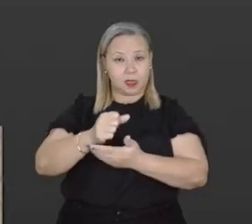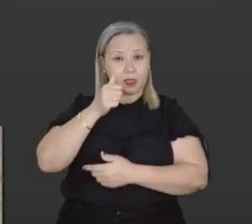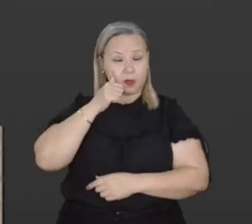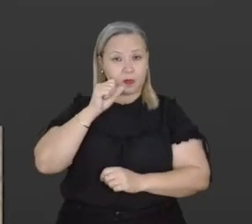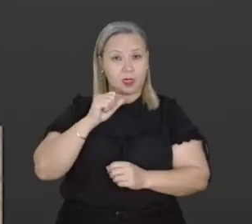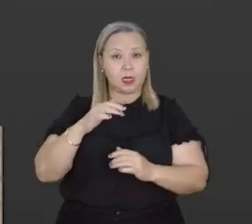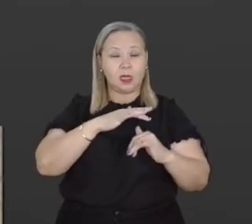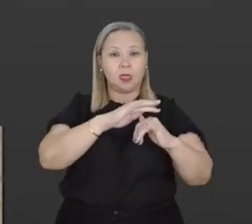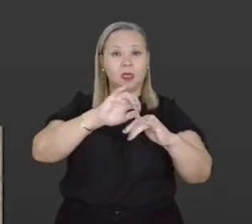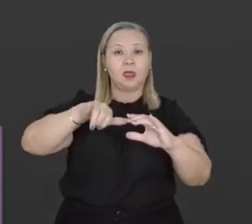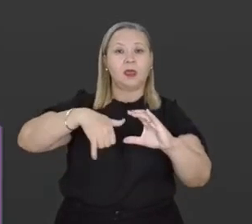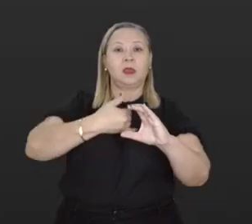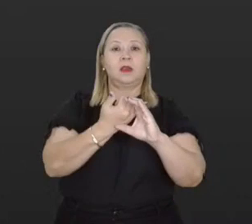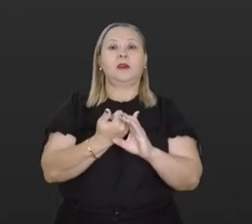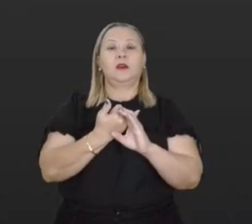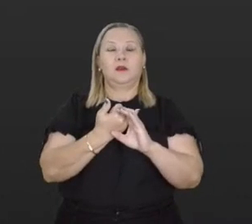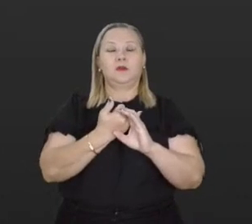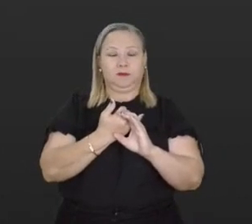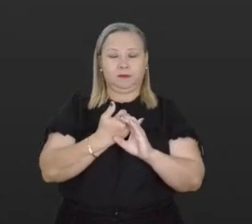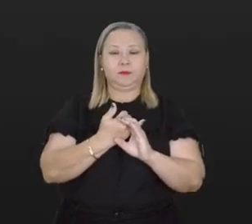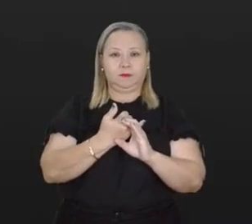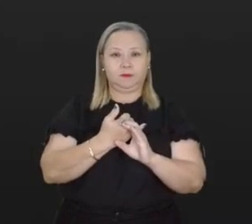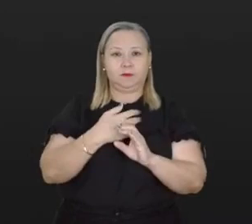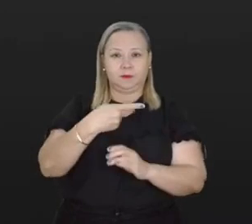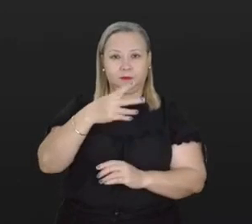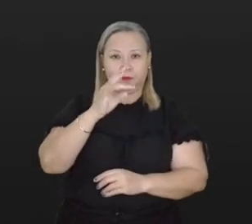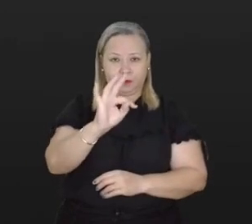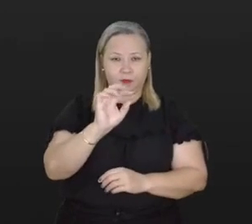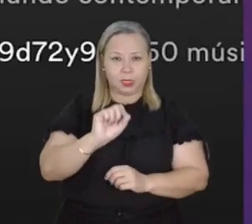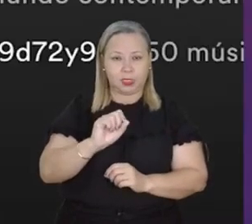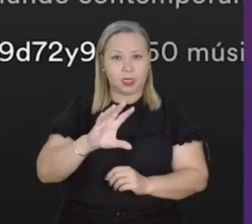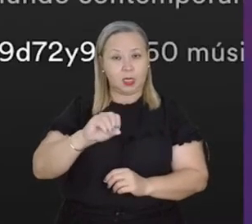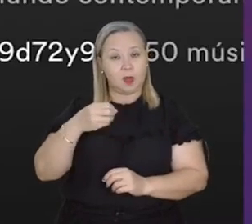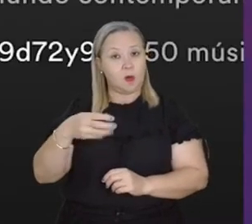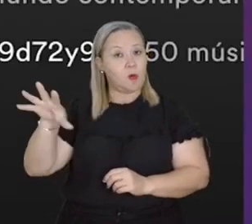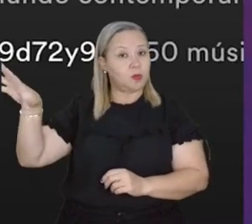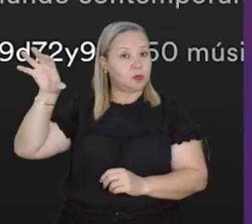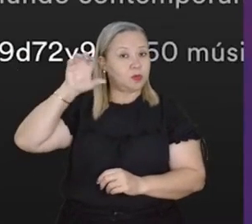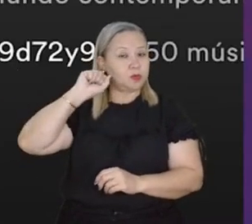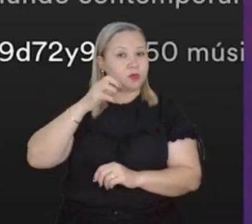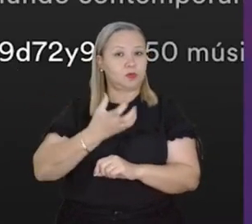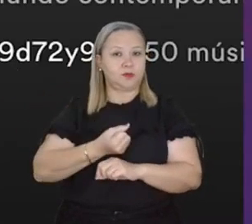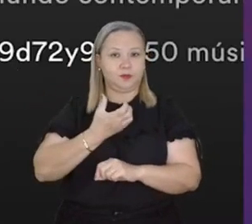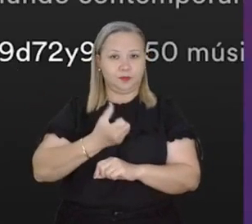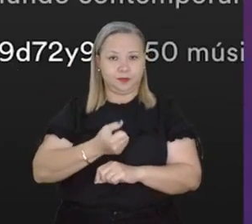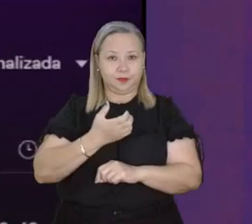canal da TV PT no YouTube ou em formato de podcast no Spotify.